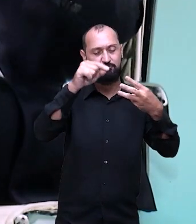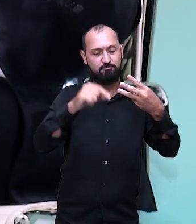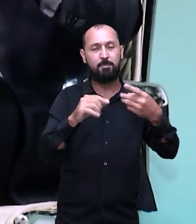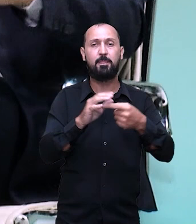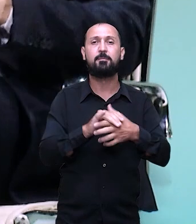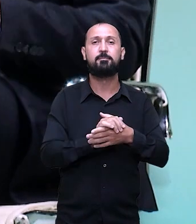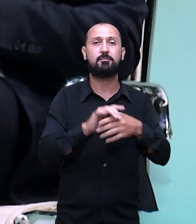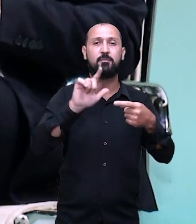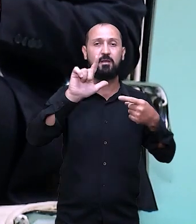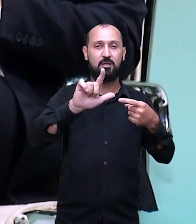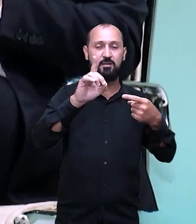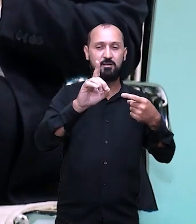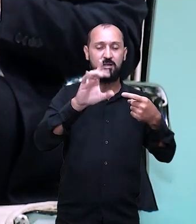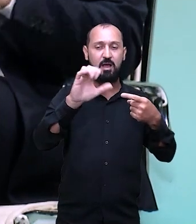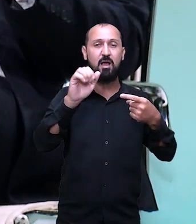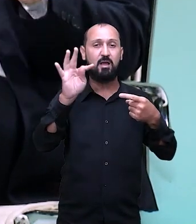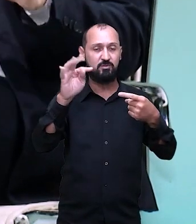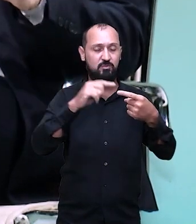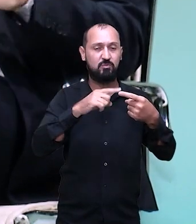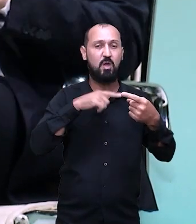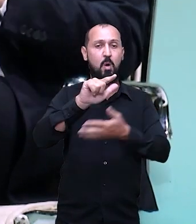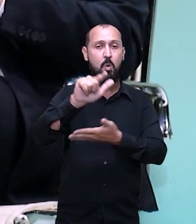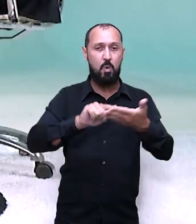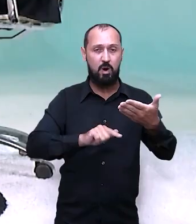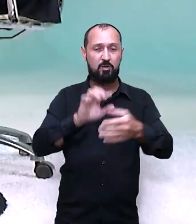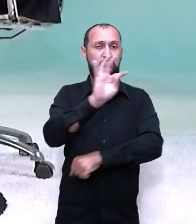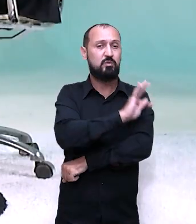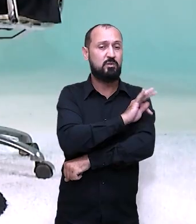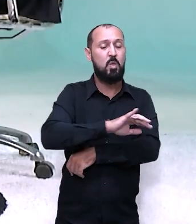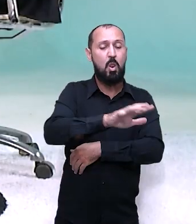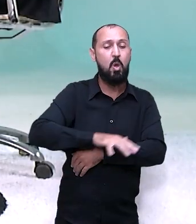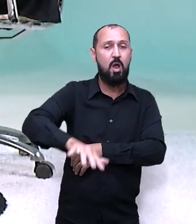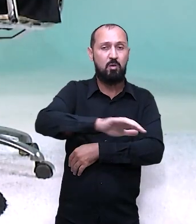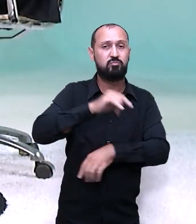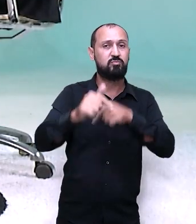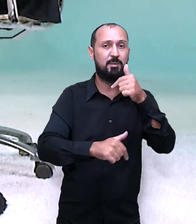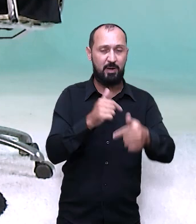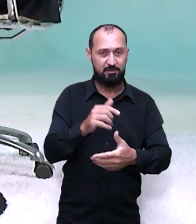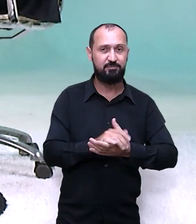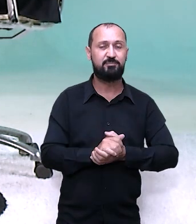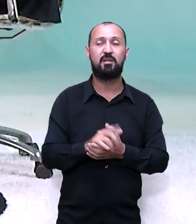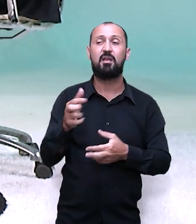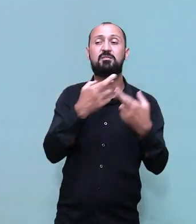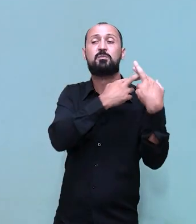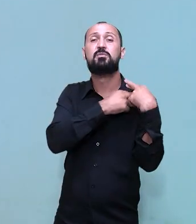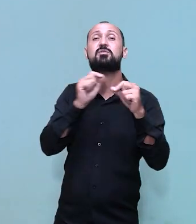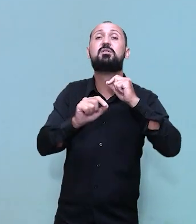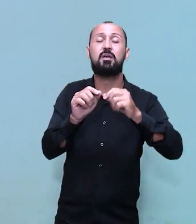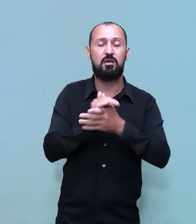risco o trabalhador está submetido naquele ambiente de trabalho. Show de bola. Então, o trabalho do